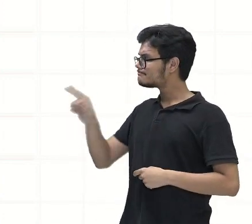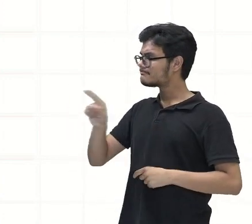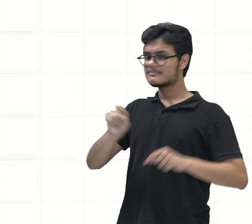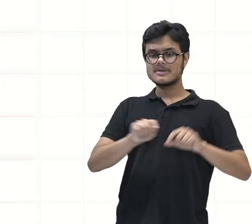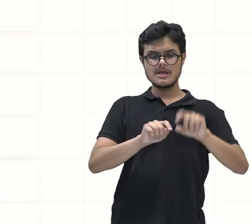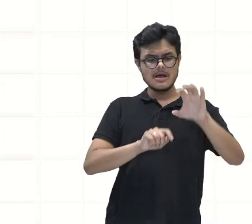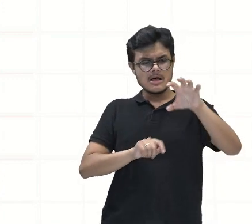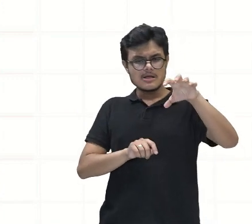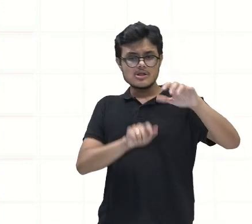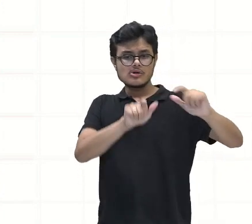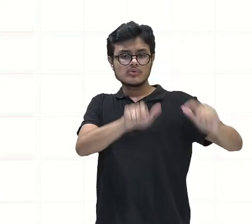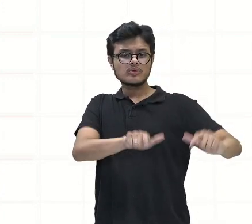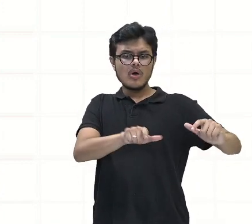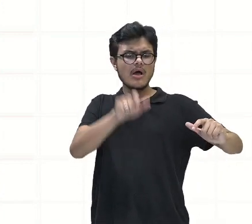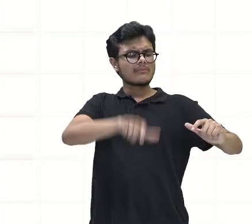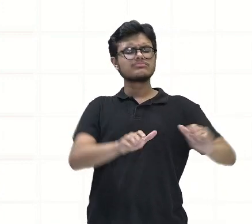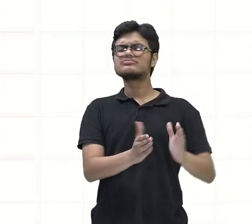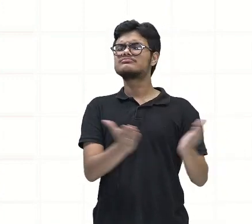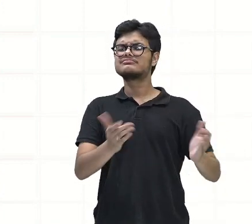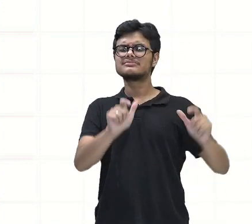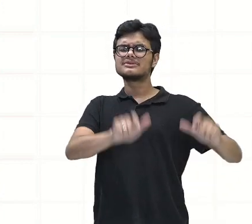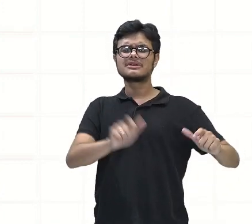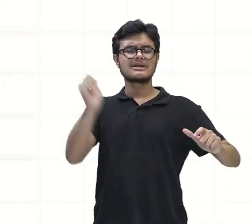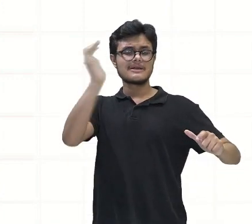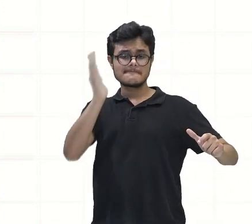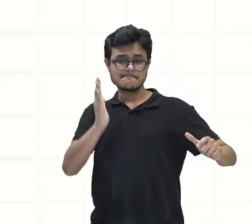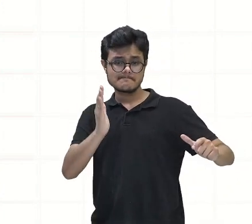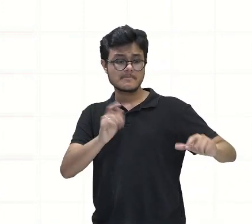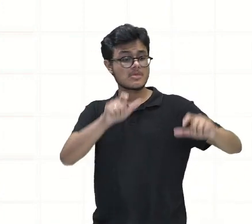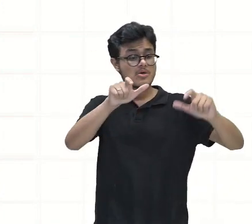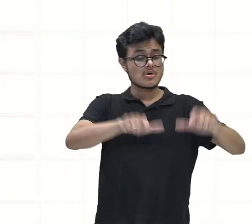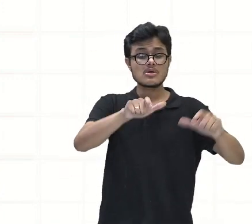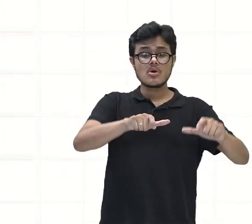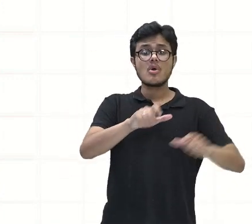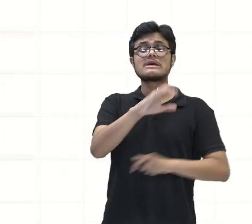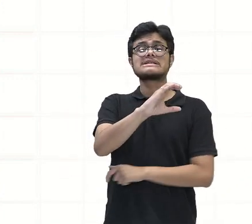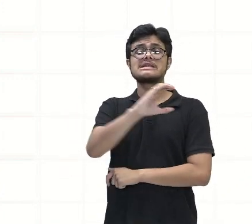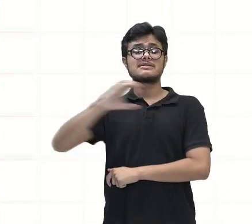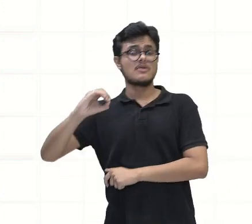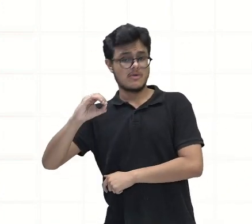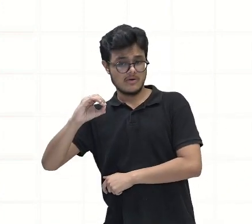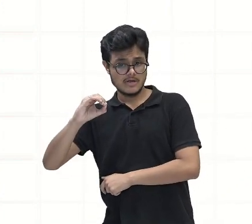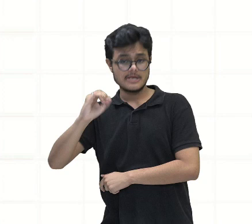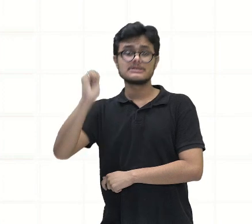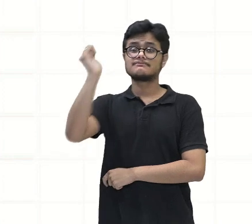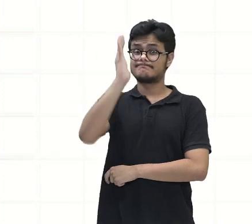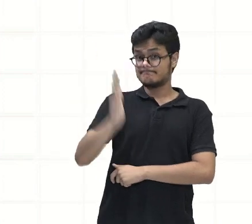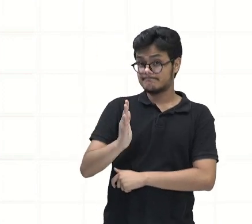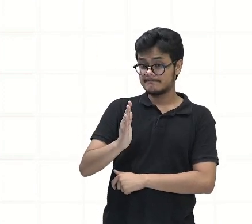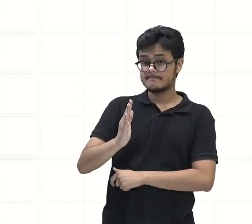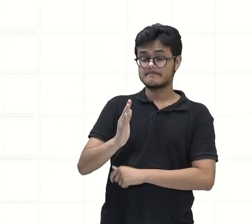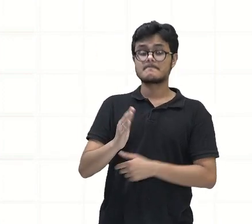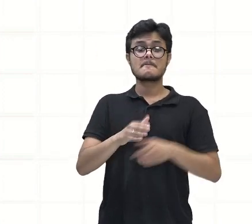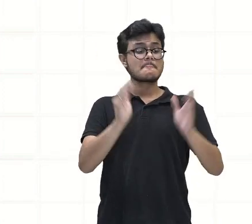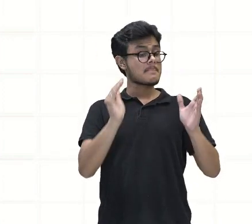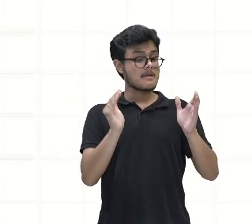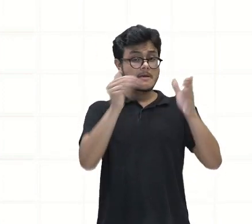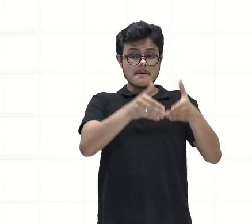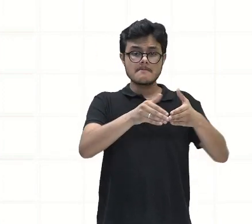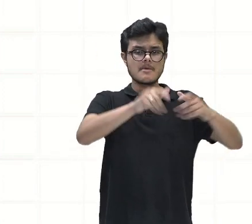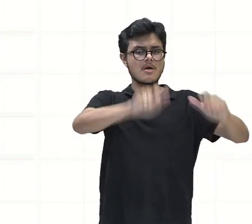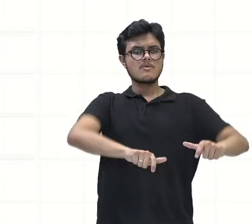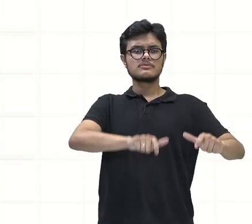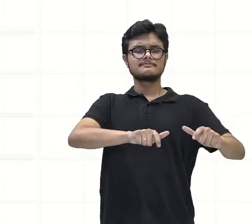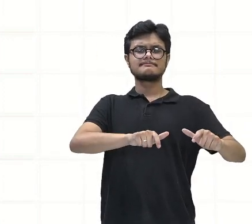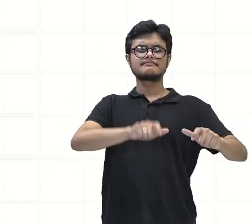distribuída principalmente né na região centro-oeste do Brasil dando destaque aqui